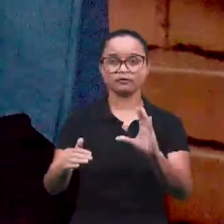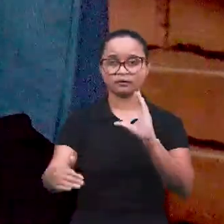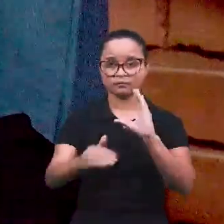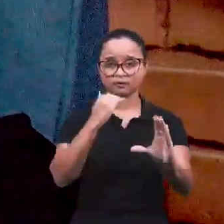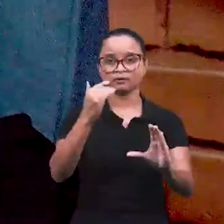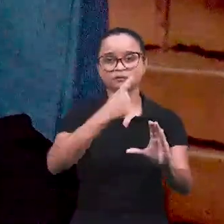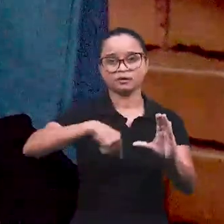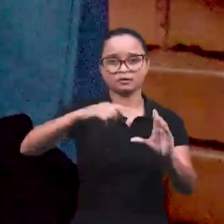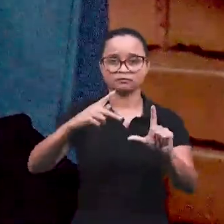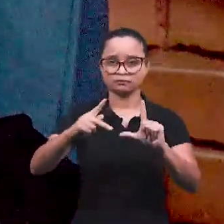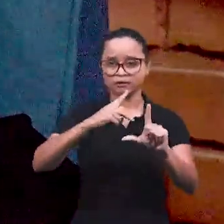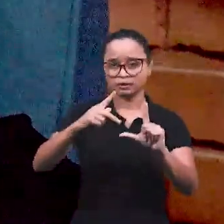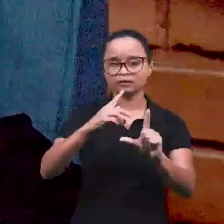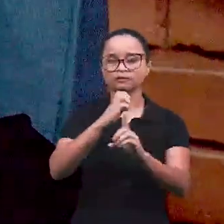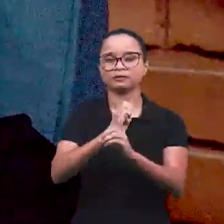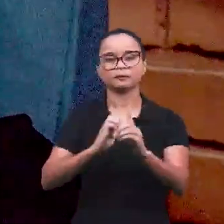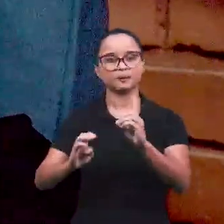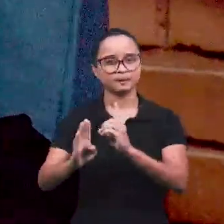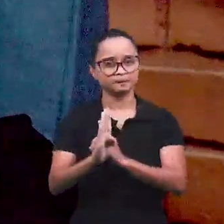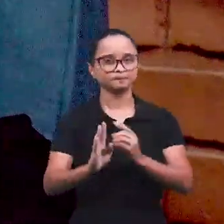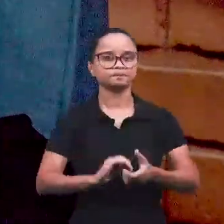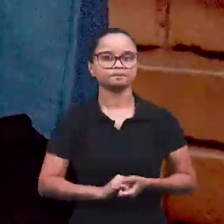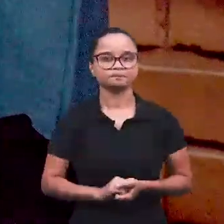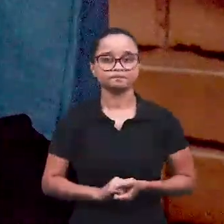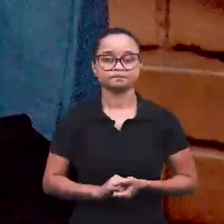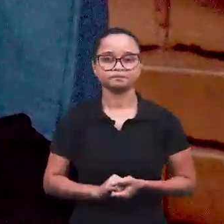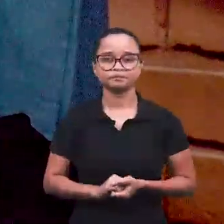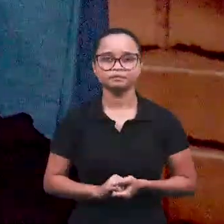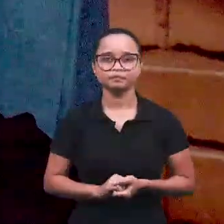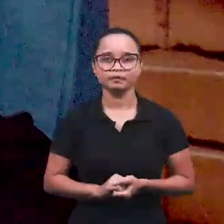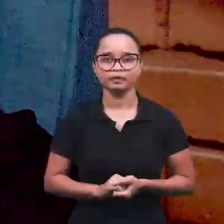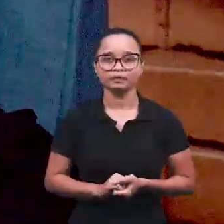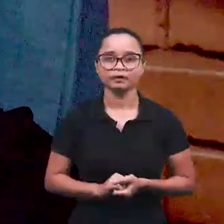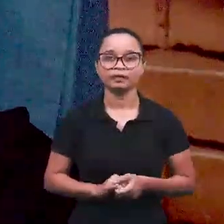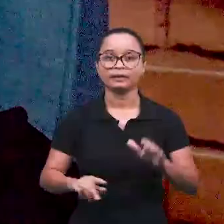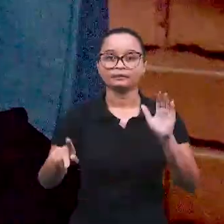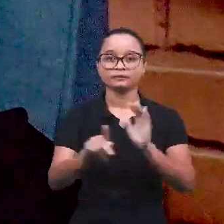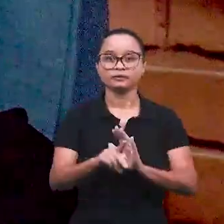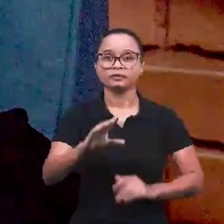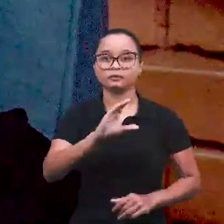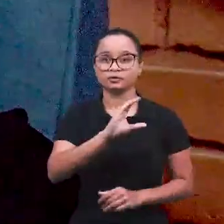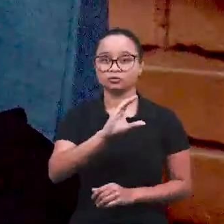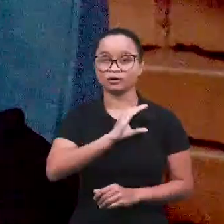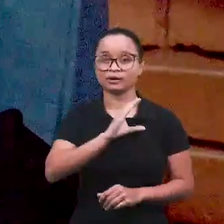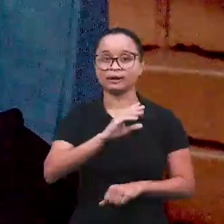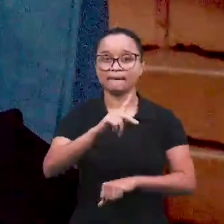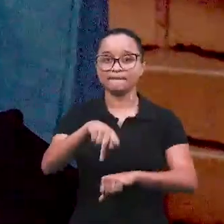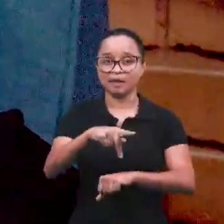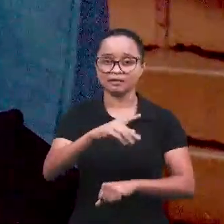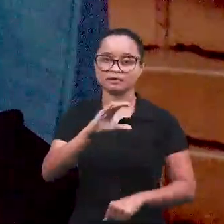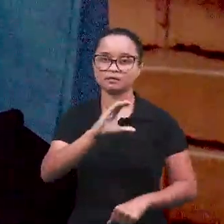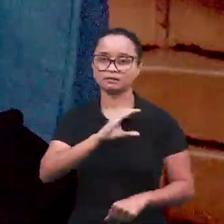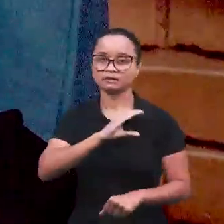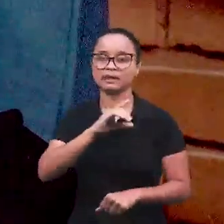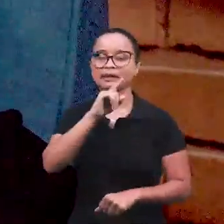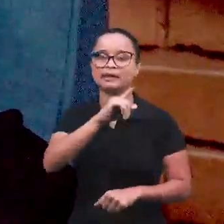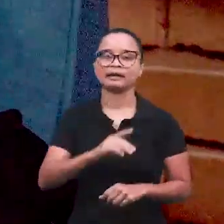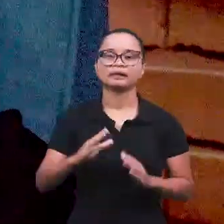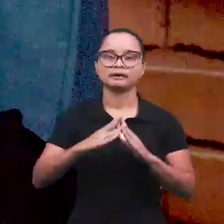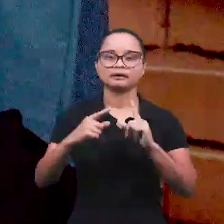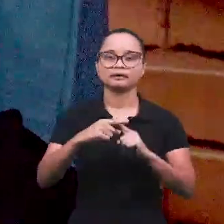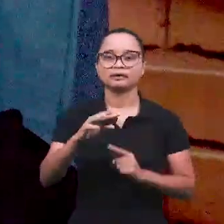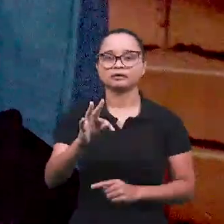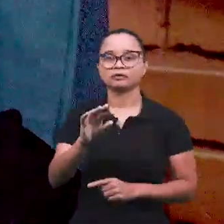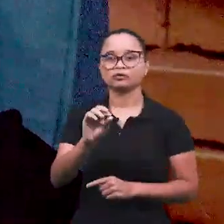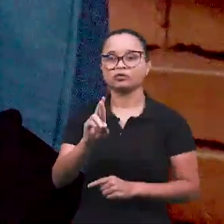contribuição enviada para o nosso portal da Escola Bíblica Dominical, e essa frase vem do Canadá. Lá do Canadá, da nossa igreja